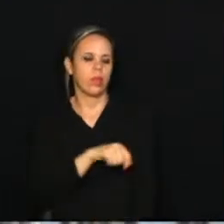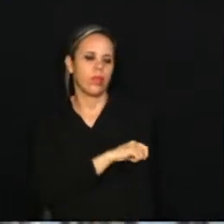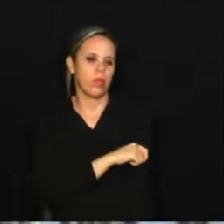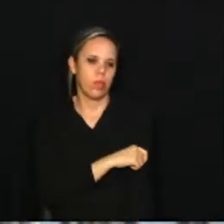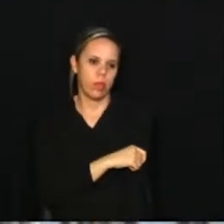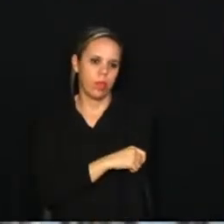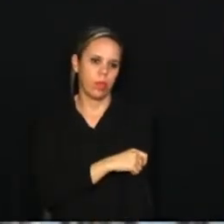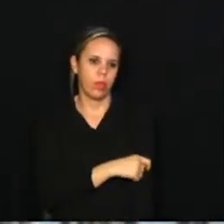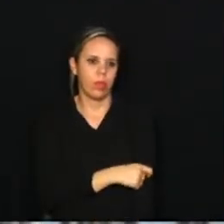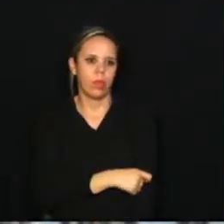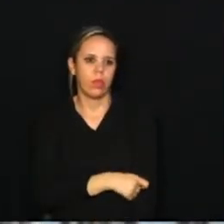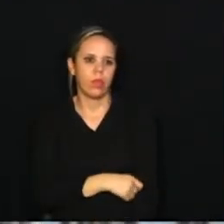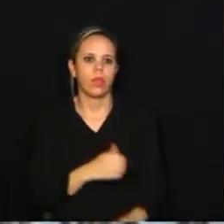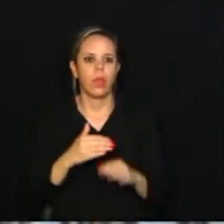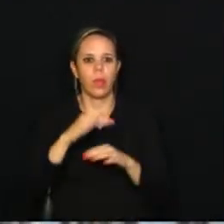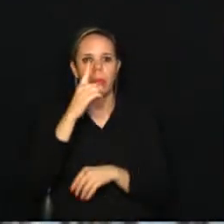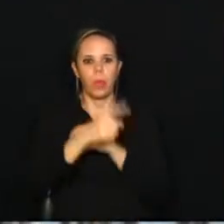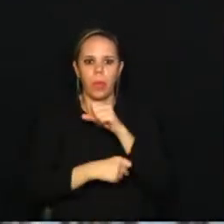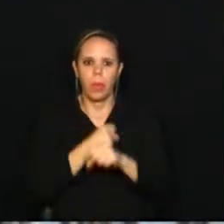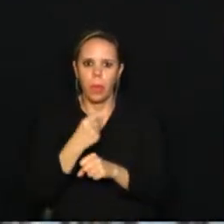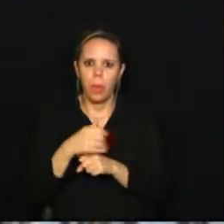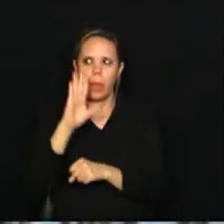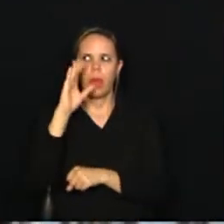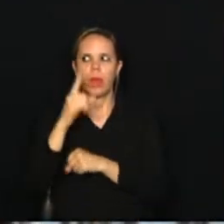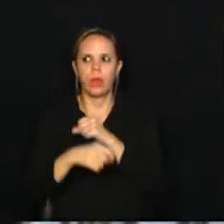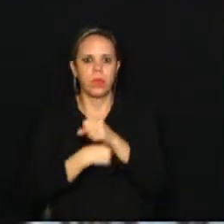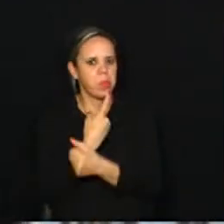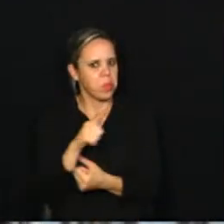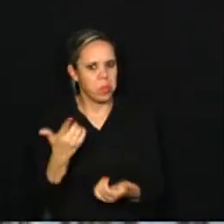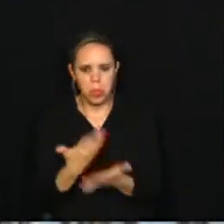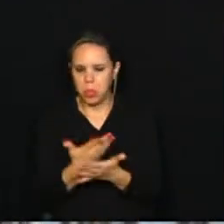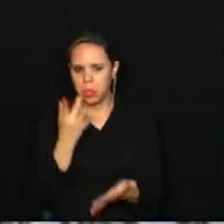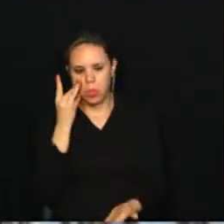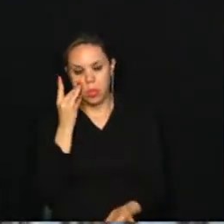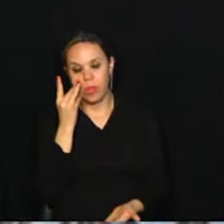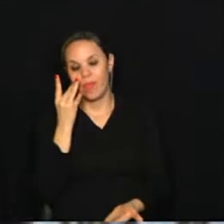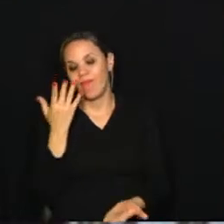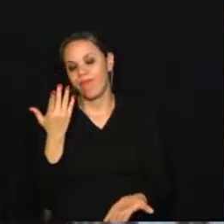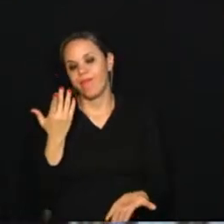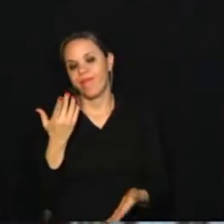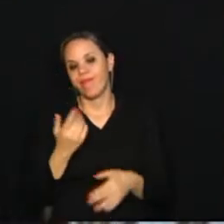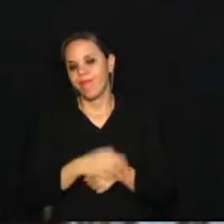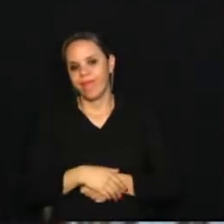E mais de um ano sem aula presencial,